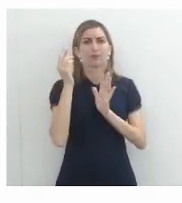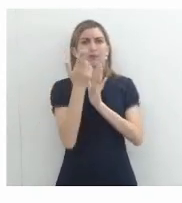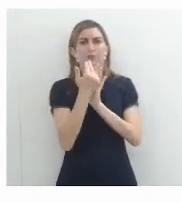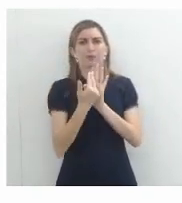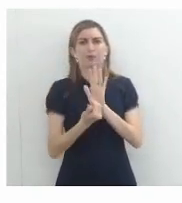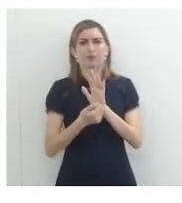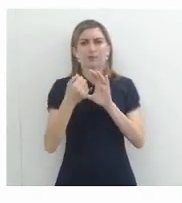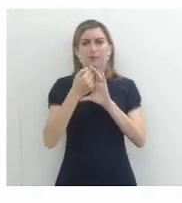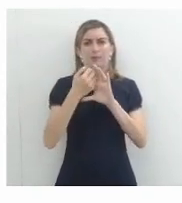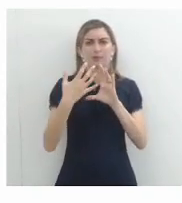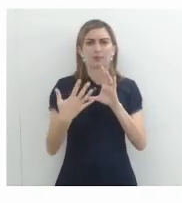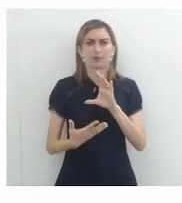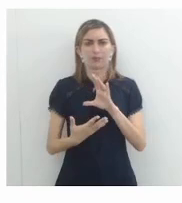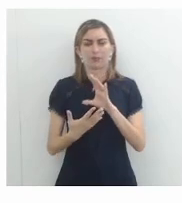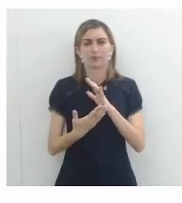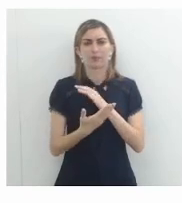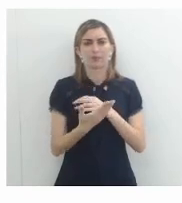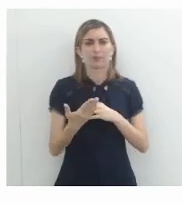suas características.